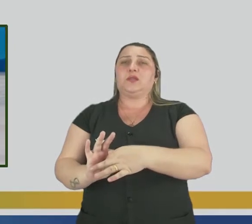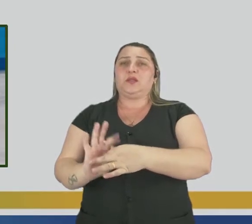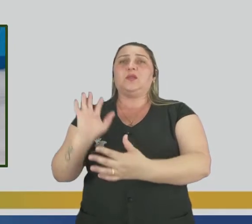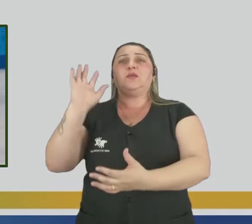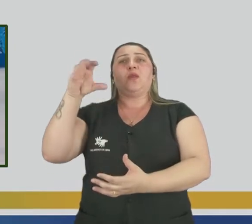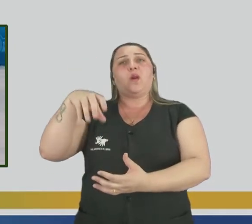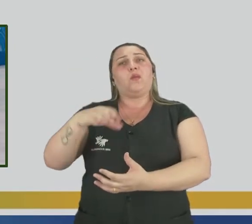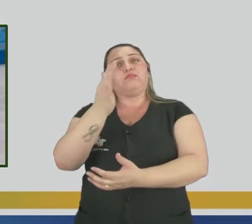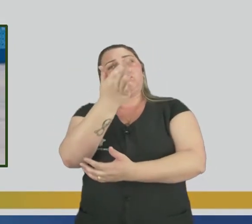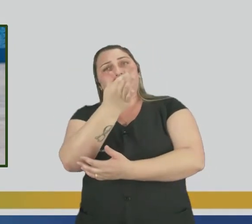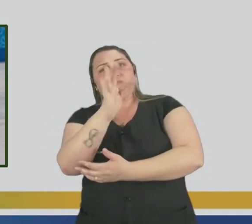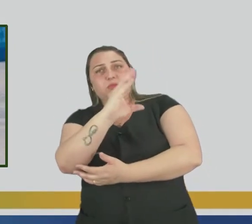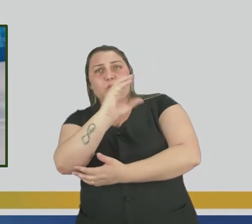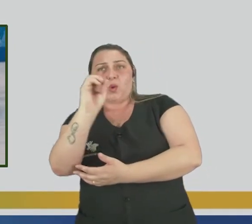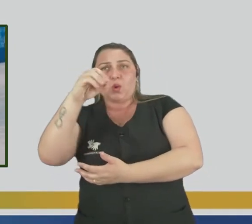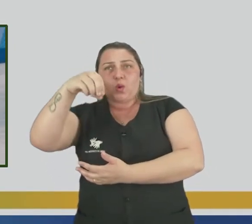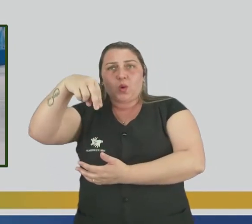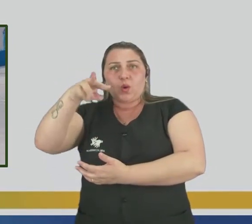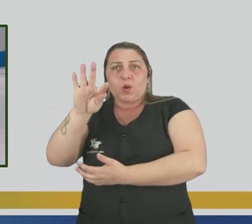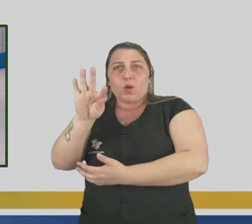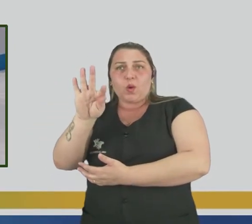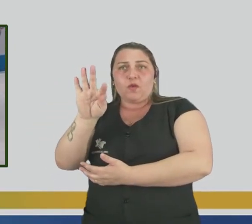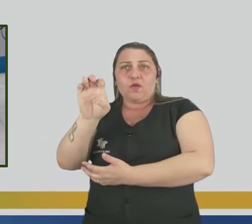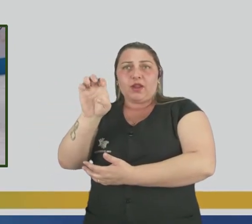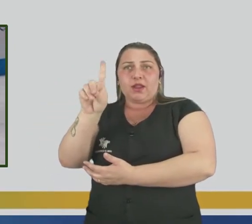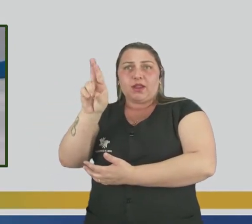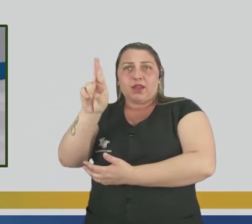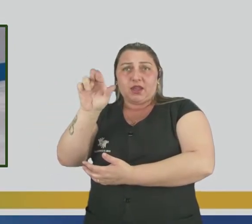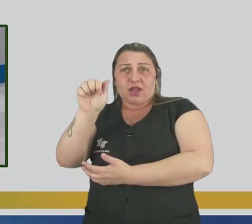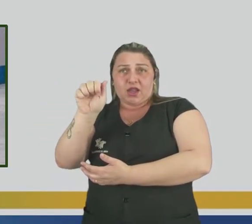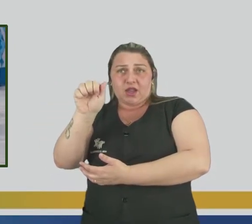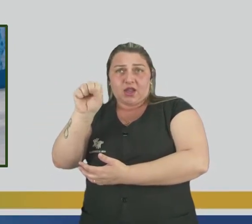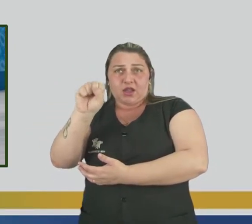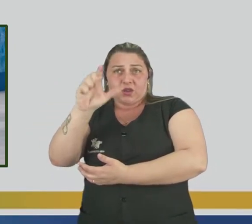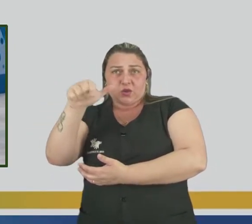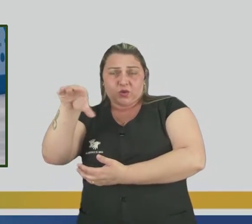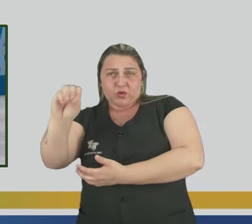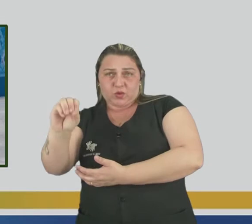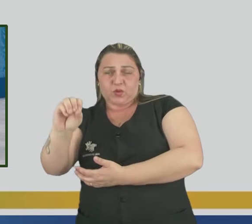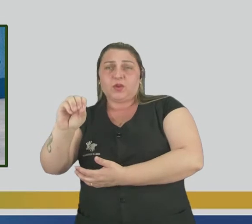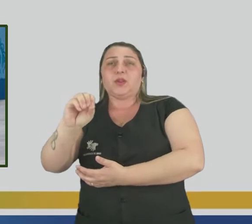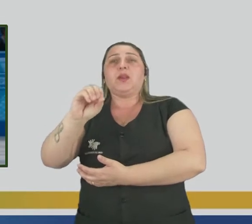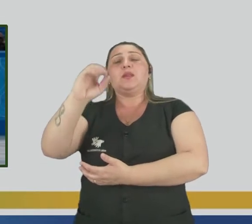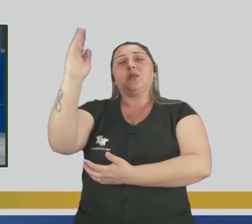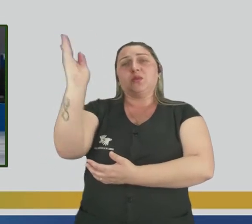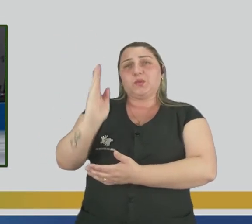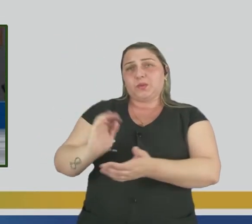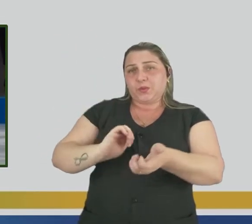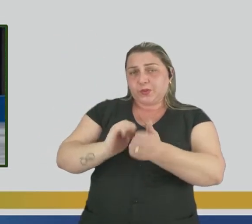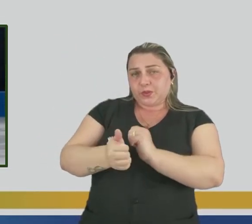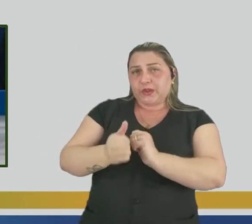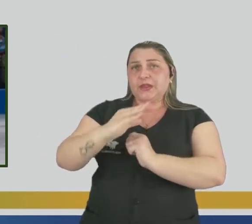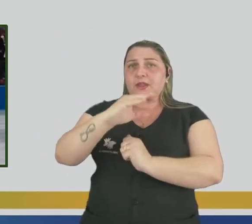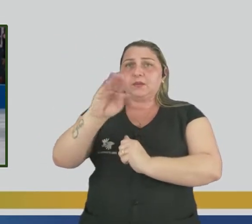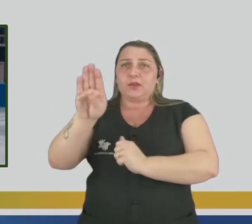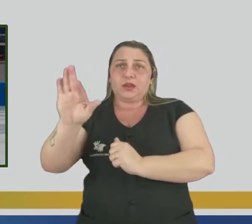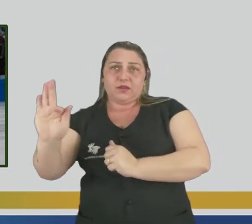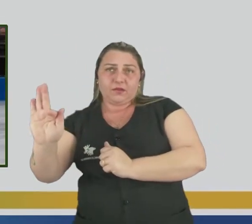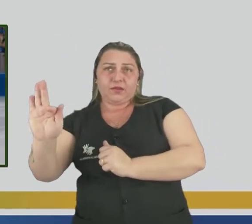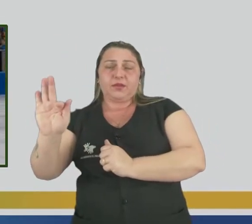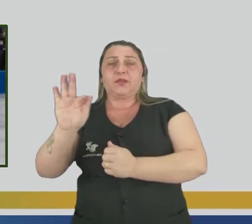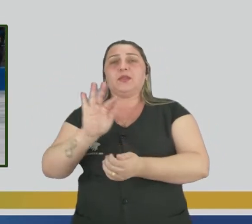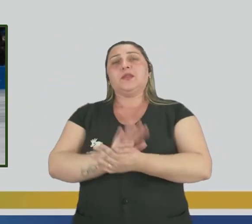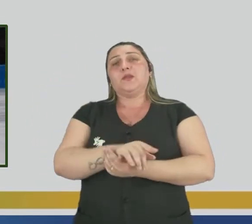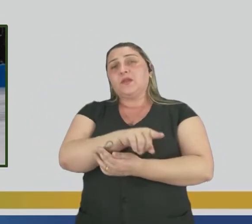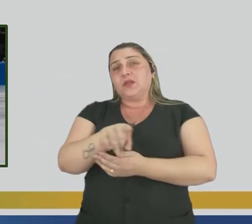ou confederações. Por exemplo, para o futebol no Brasil, temos a Confederação Brasileira de Futebol, né, que é a CBF.